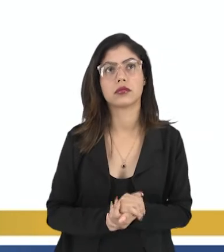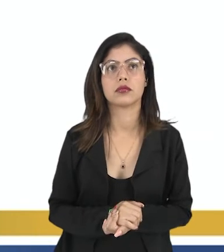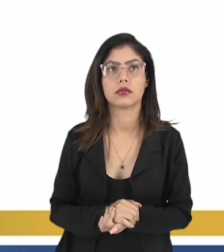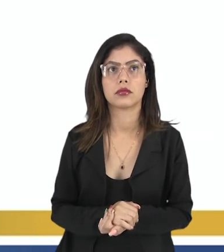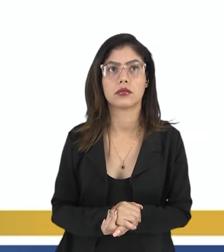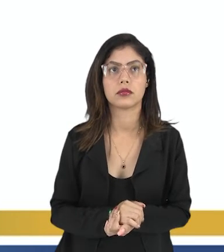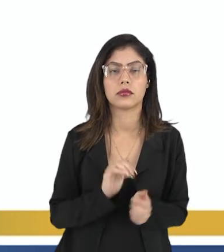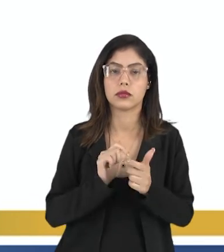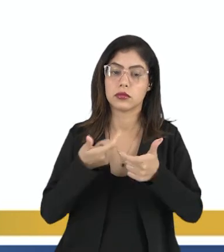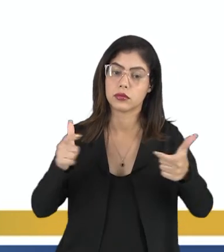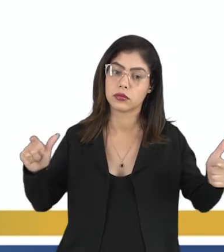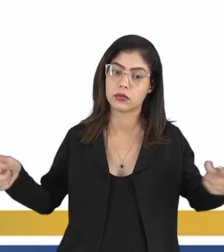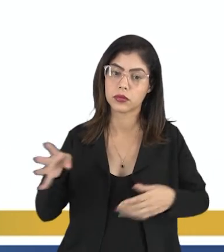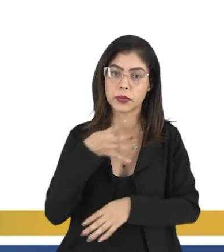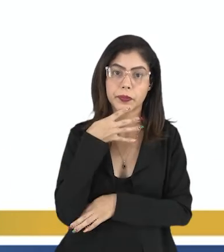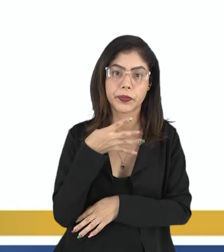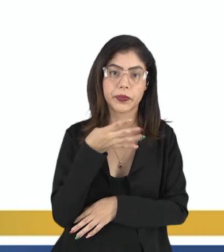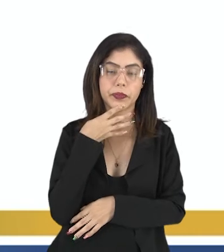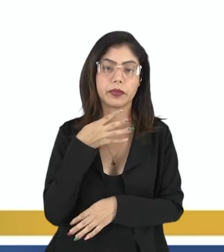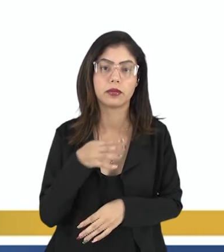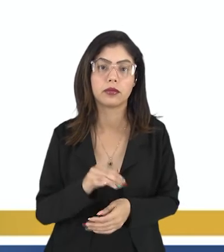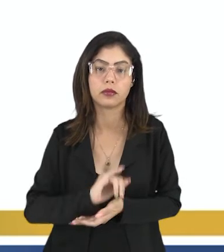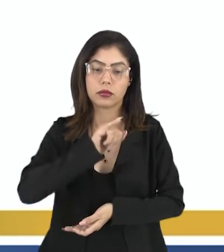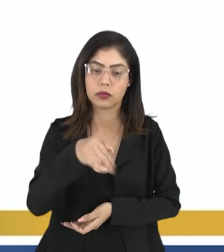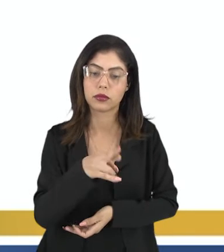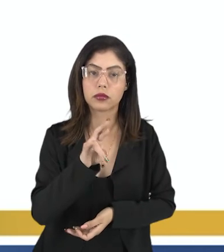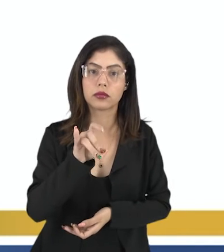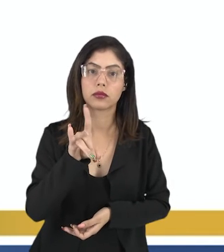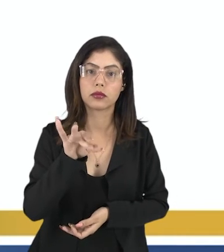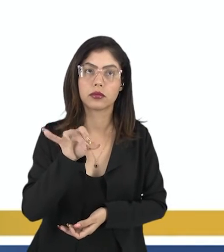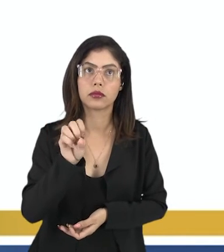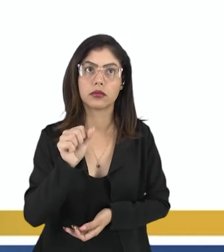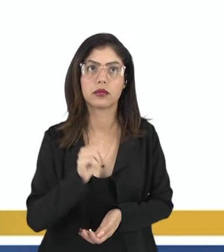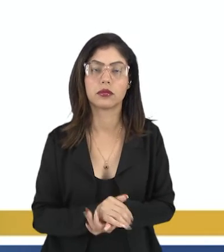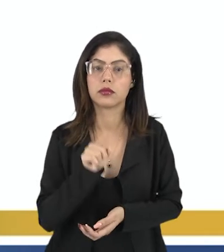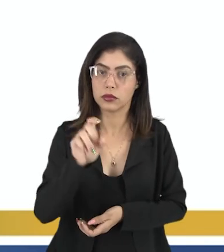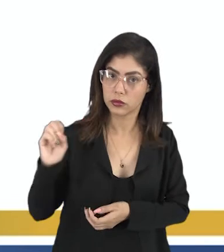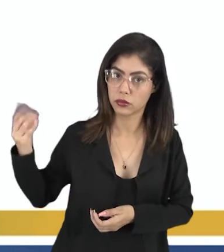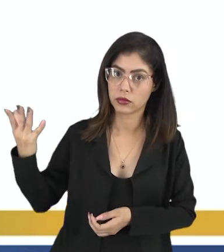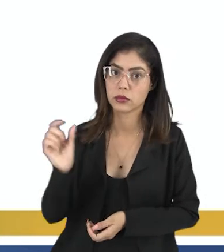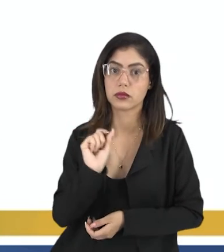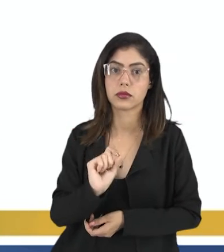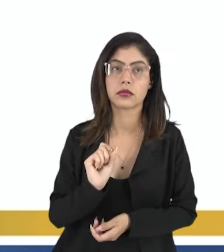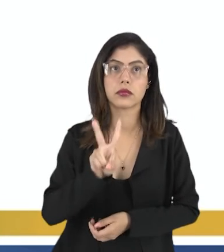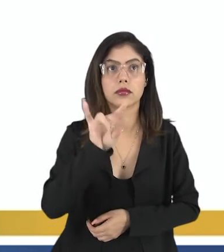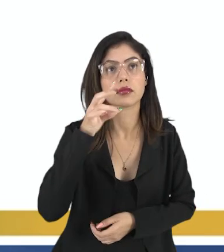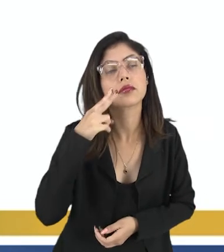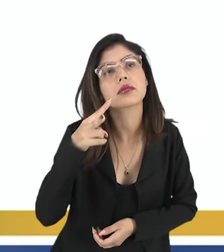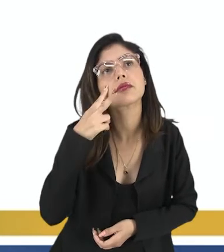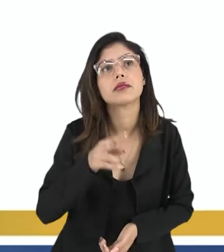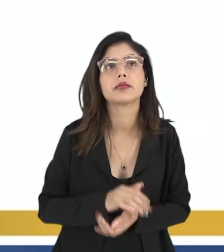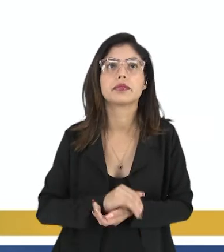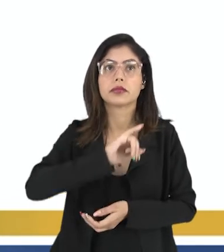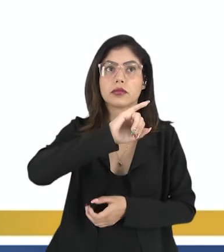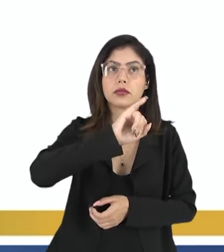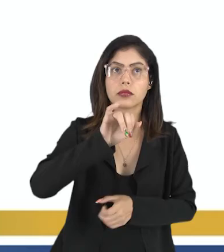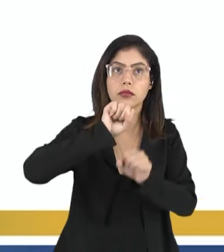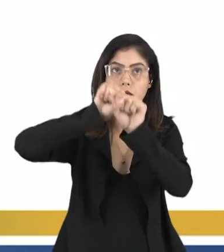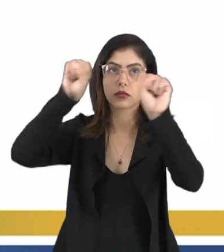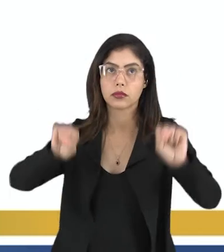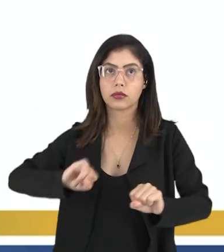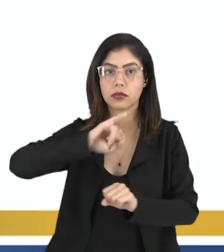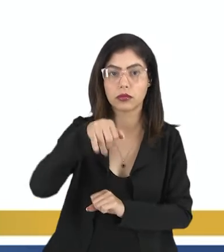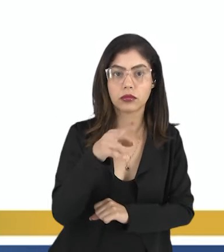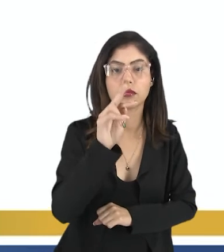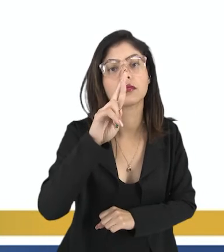e ampliar os nossos conhecimentos para os juros compostos. Então, nesse caso, você vai ver que no sistema de juros compostos,